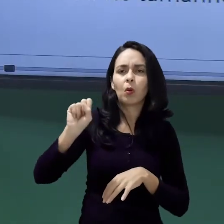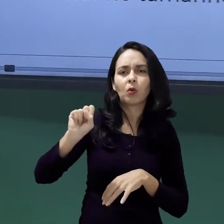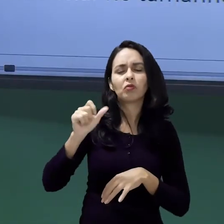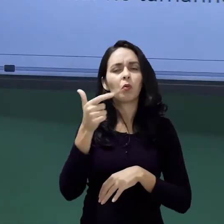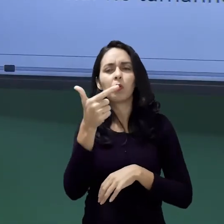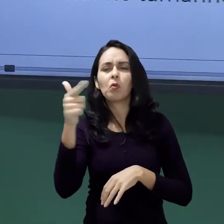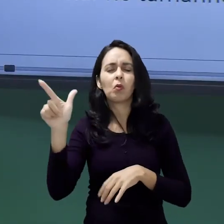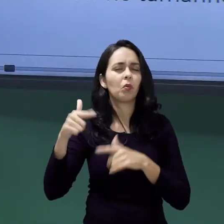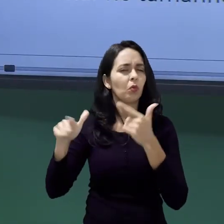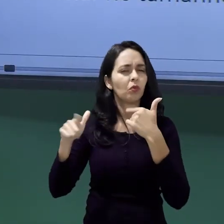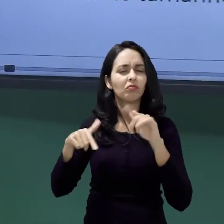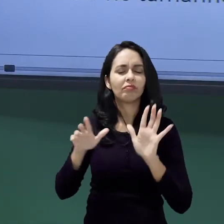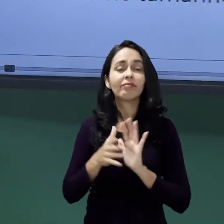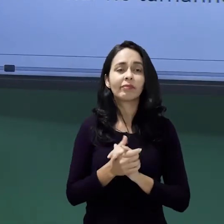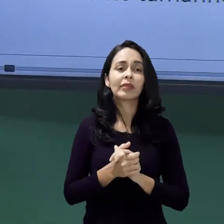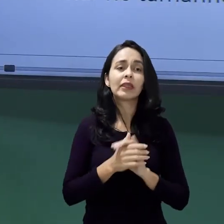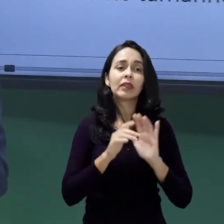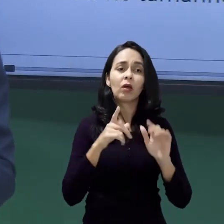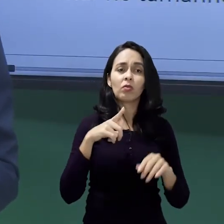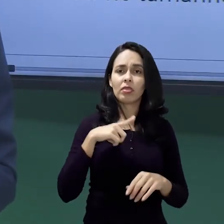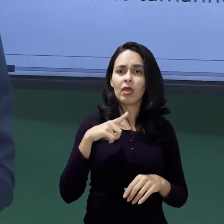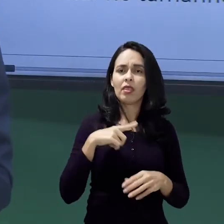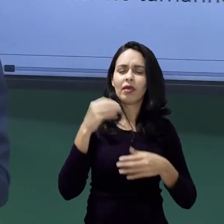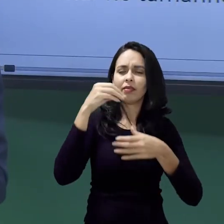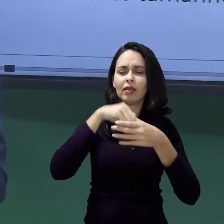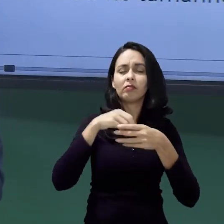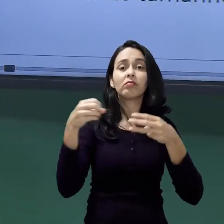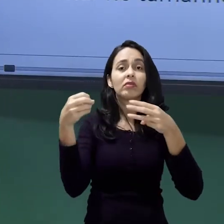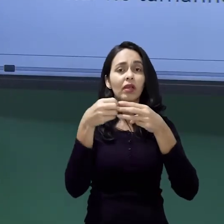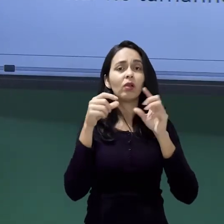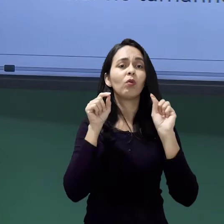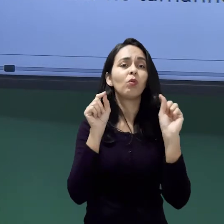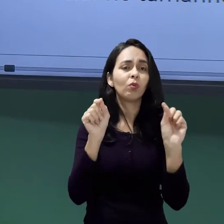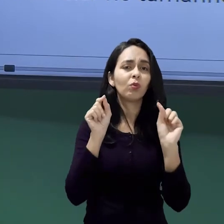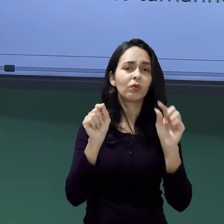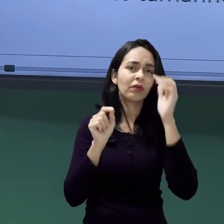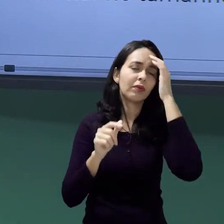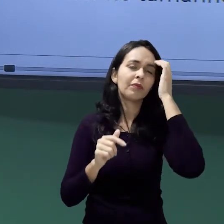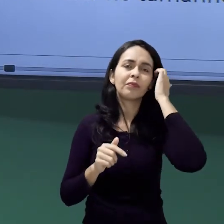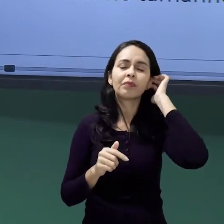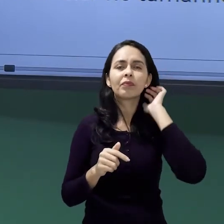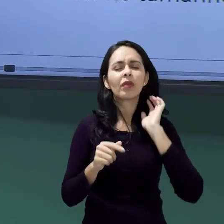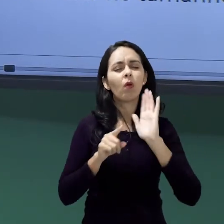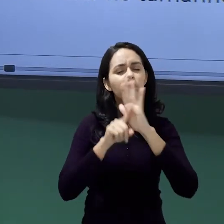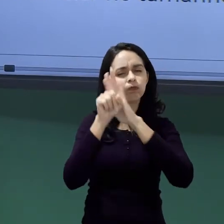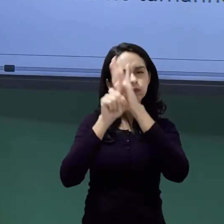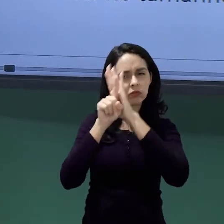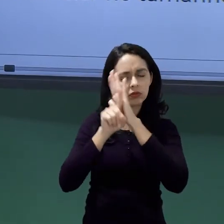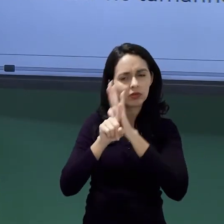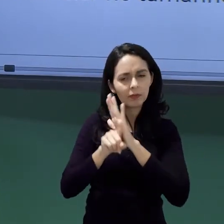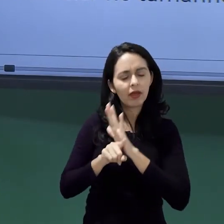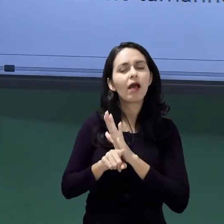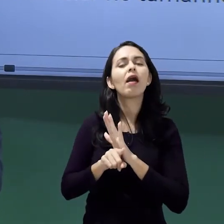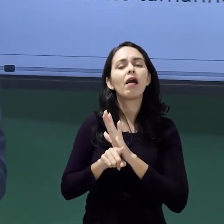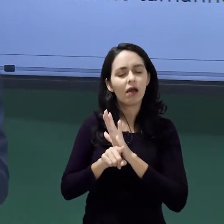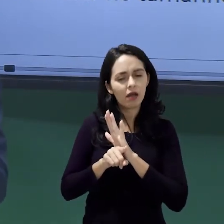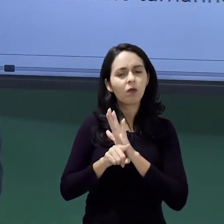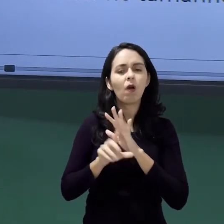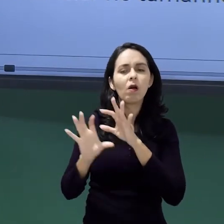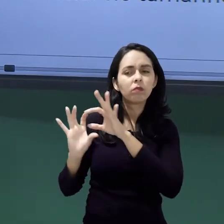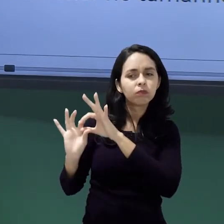mitose seja ela meiose e essa senescência celular ela vai inclusive verificar